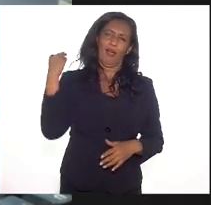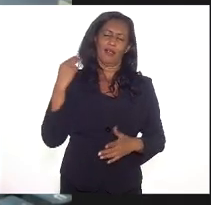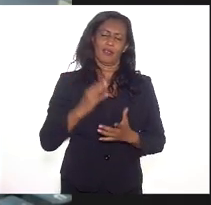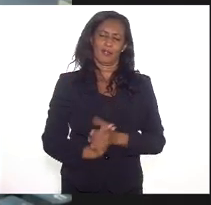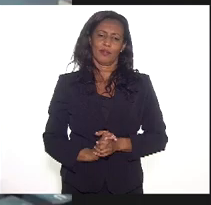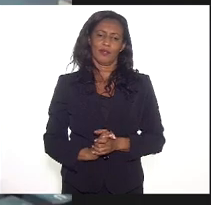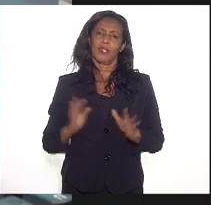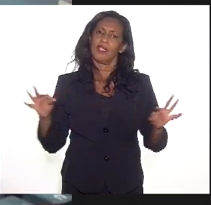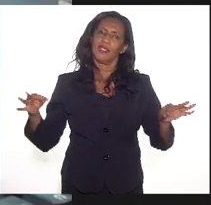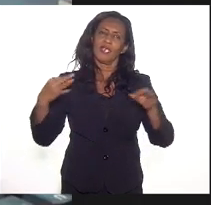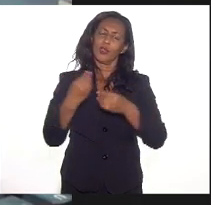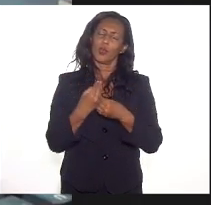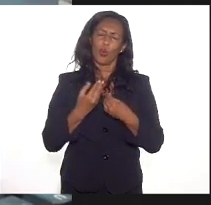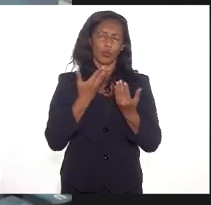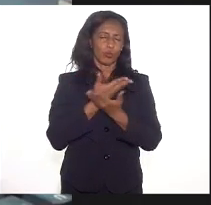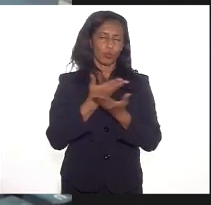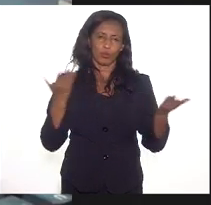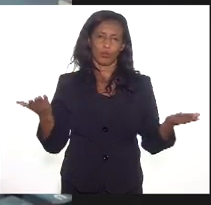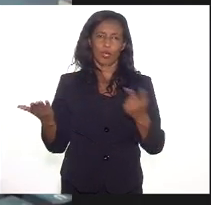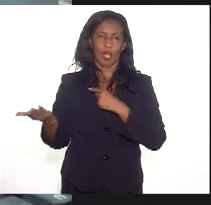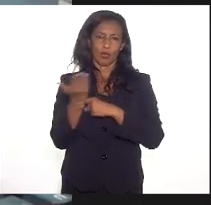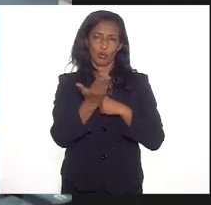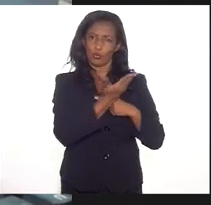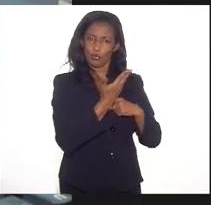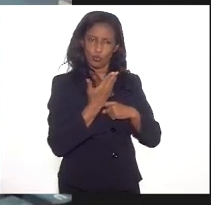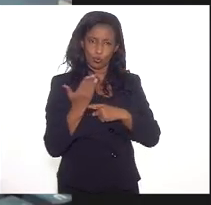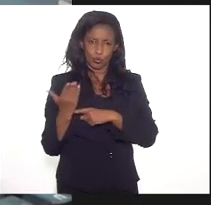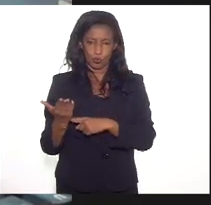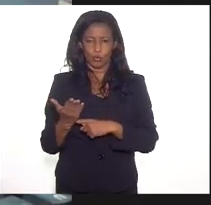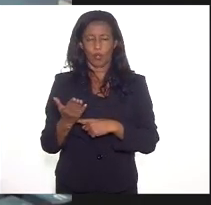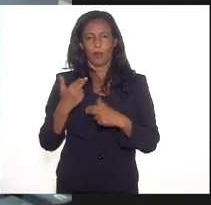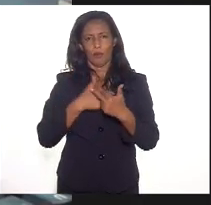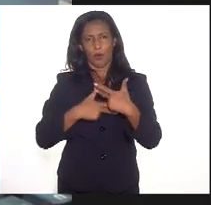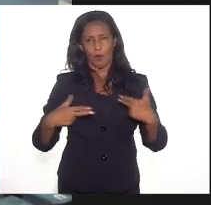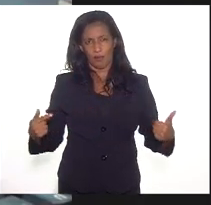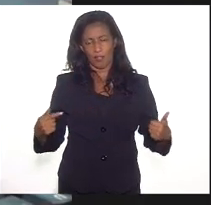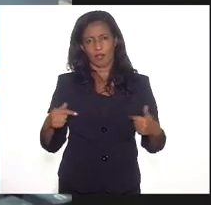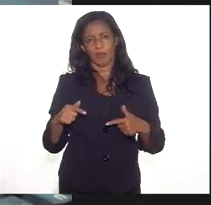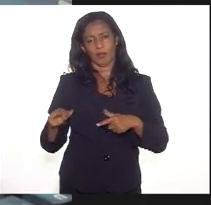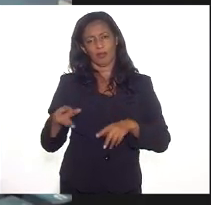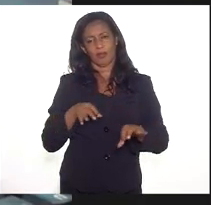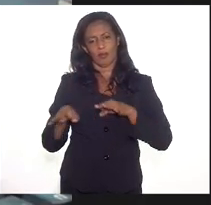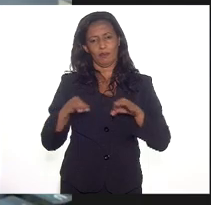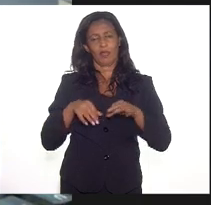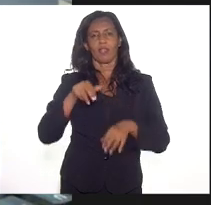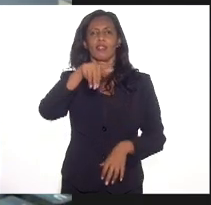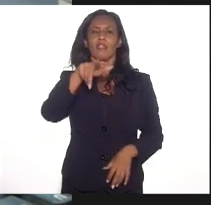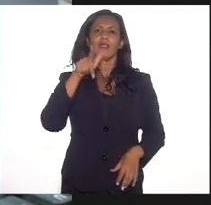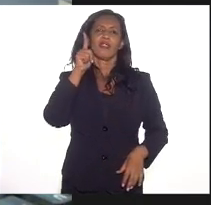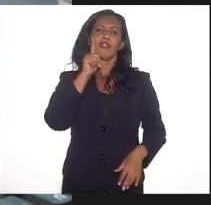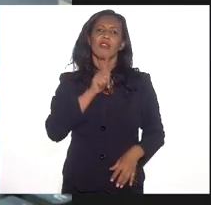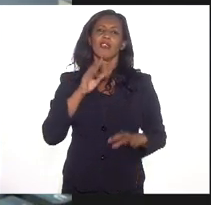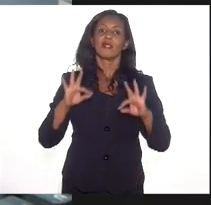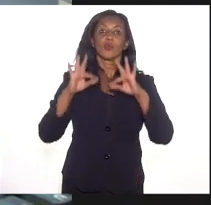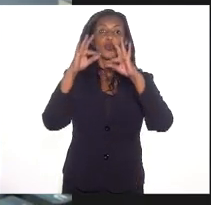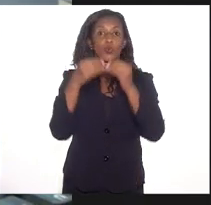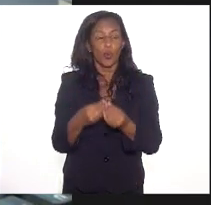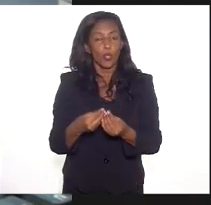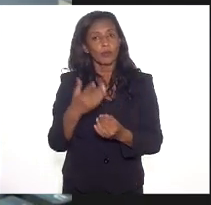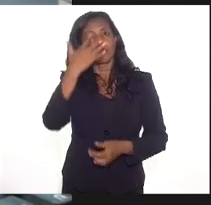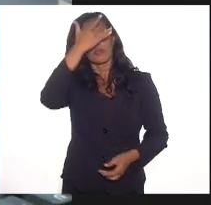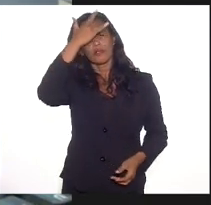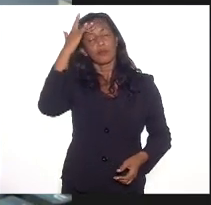e a todos aqueles e aquelas que contribuíram para a qualificação desse projeto. Quem ganha, sem dúvida nenhuma, são todos aqueles e